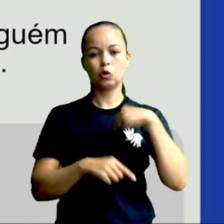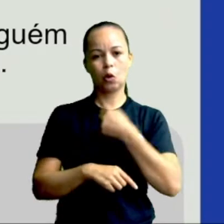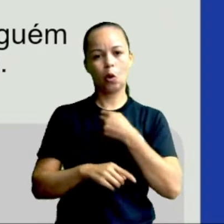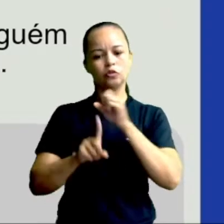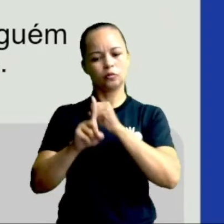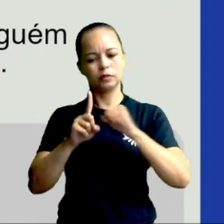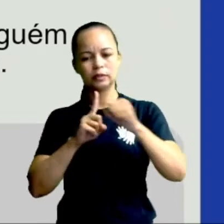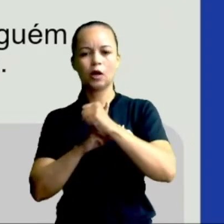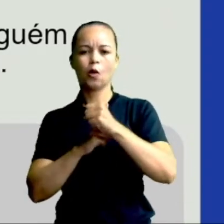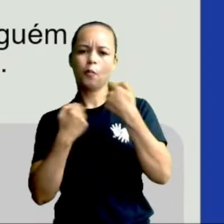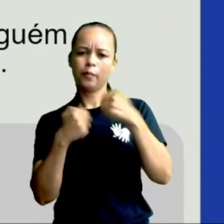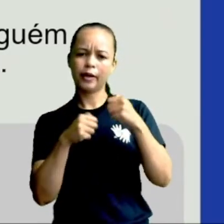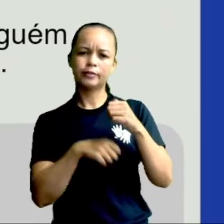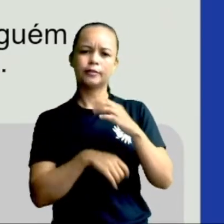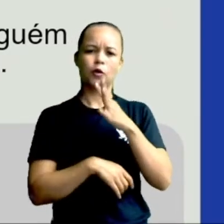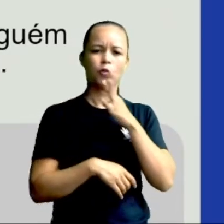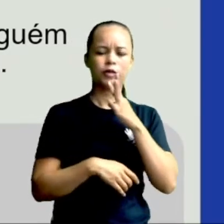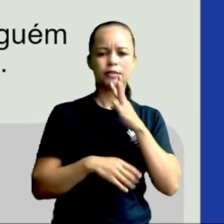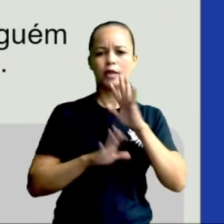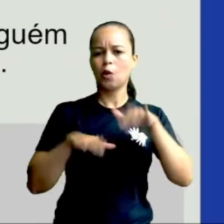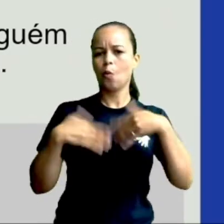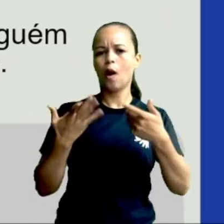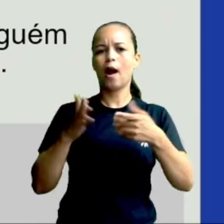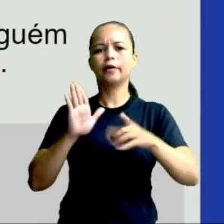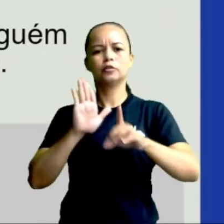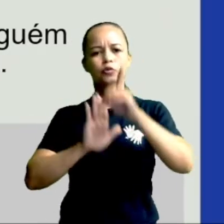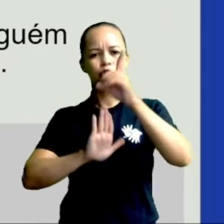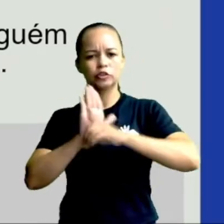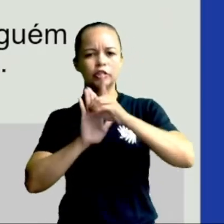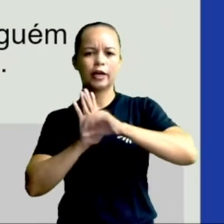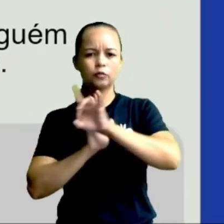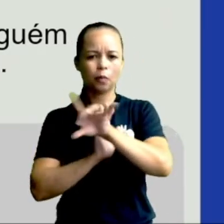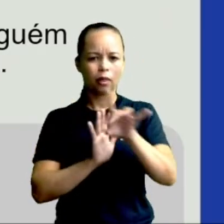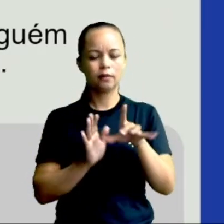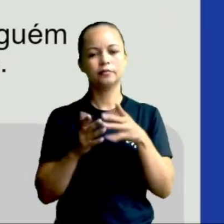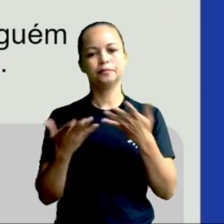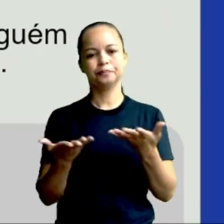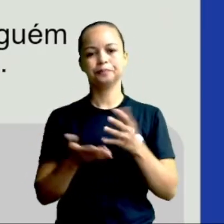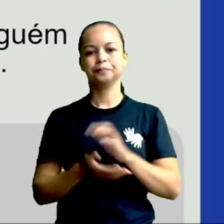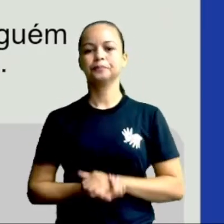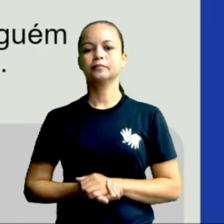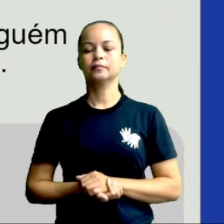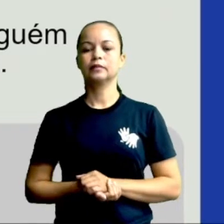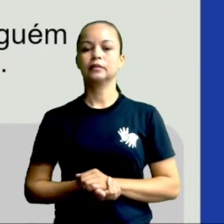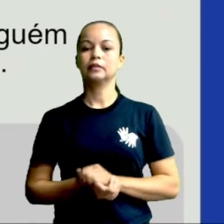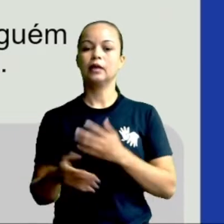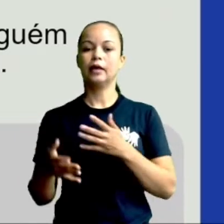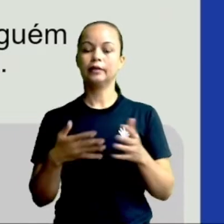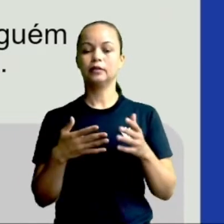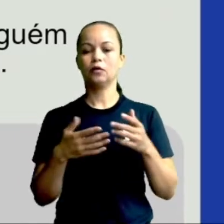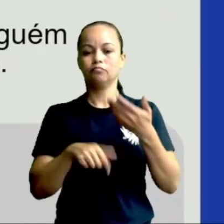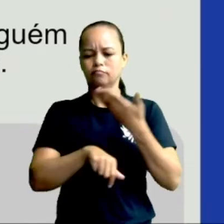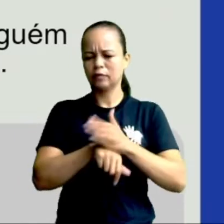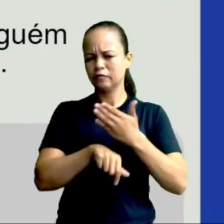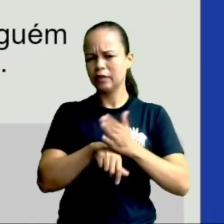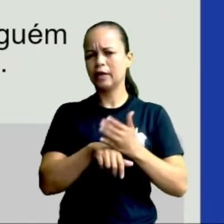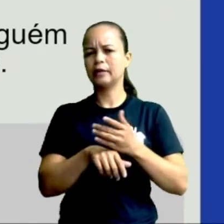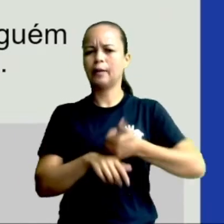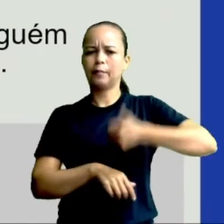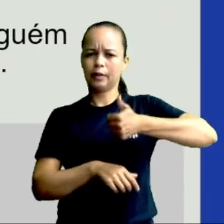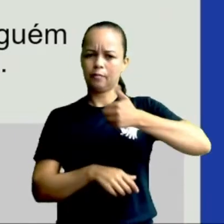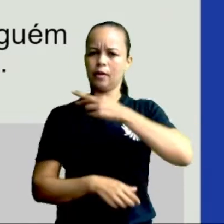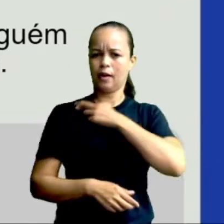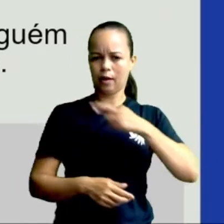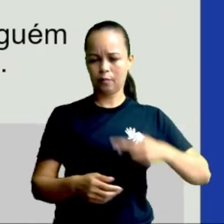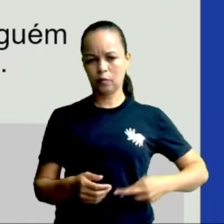buscar conhecer quais são os nossos direitos, tá certo? Então, havia essa prática na Primeira